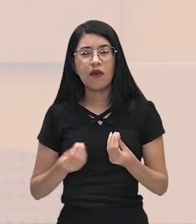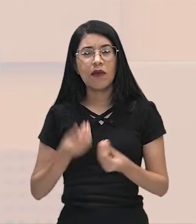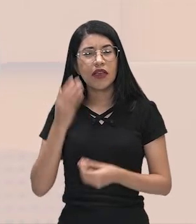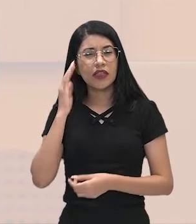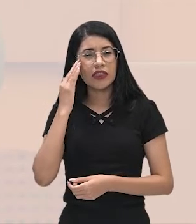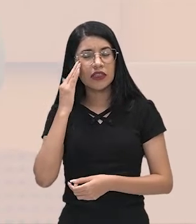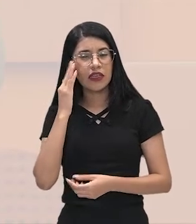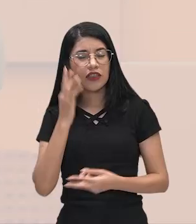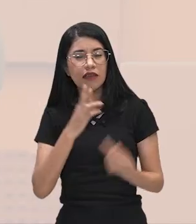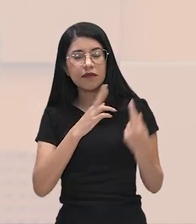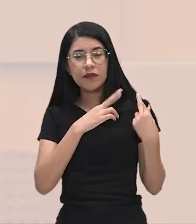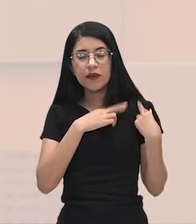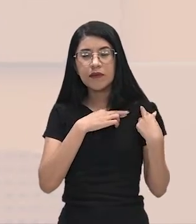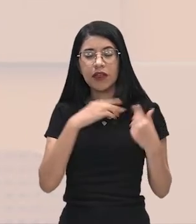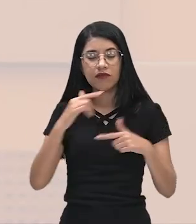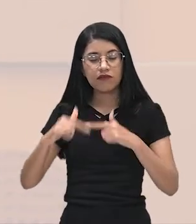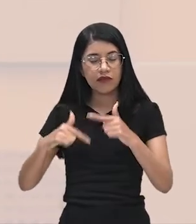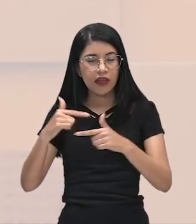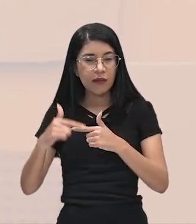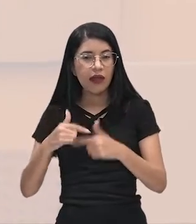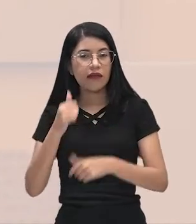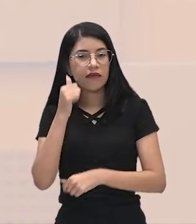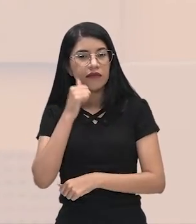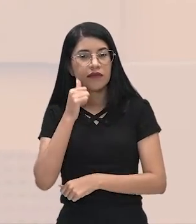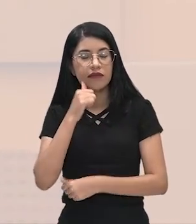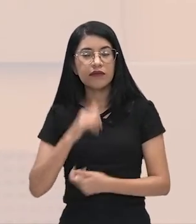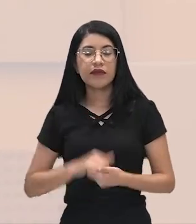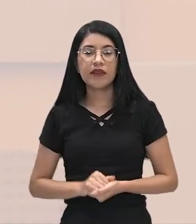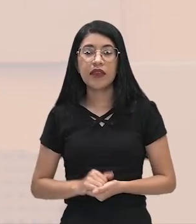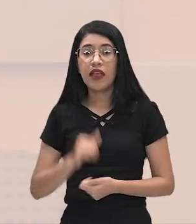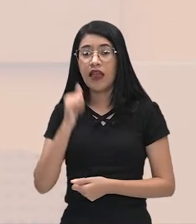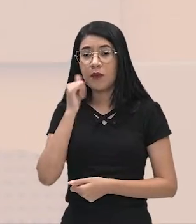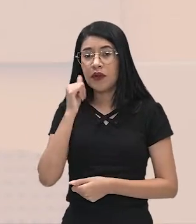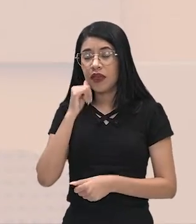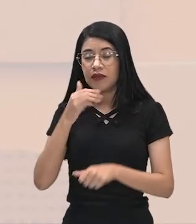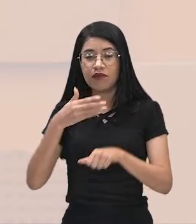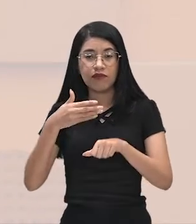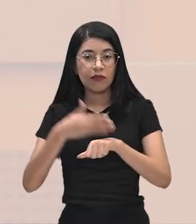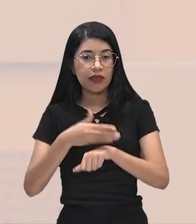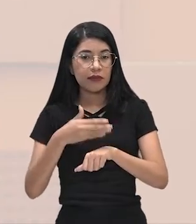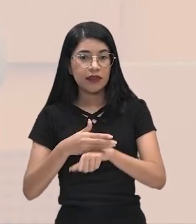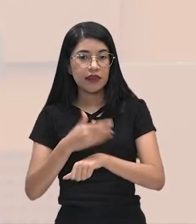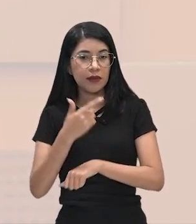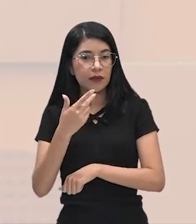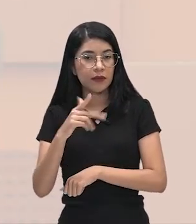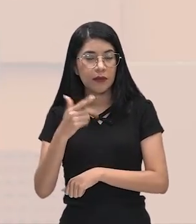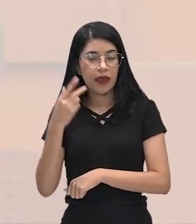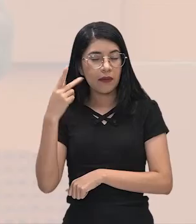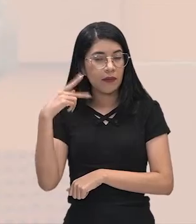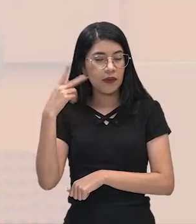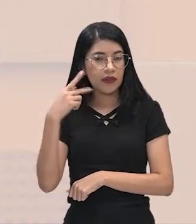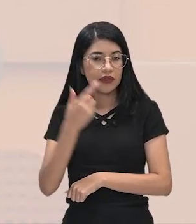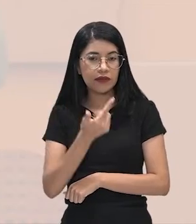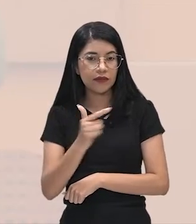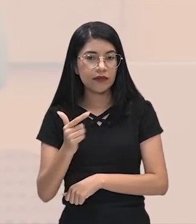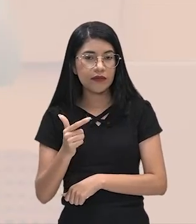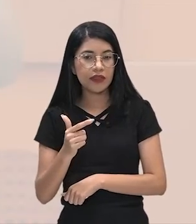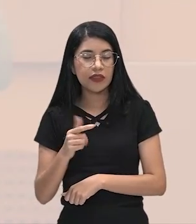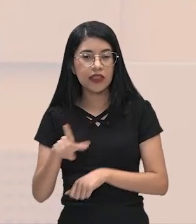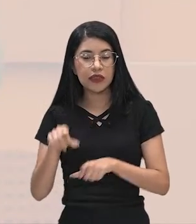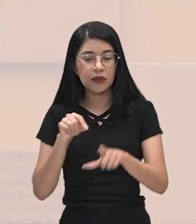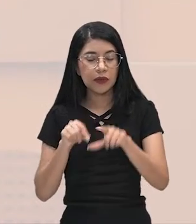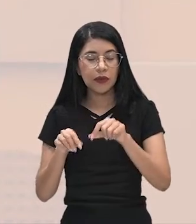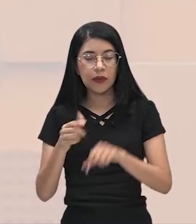o papel dessas mulheres. Mulheres essas que não tinham participação política, não participavam das tomadas